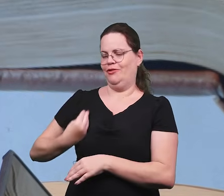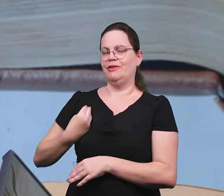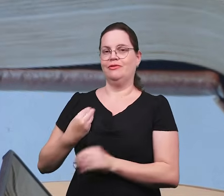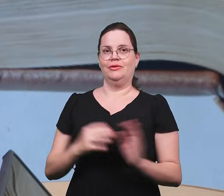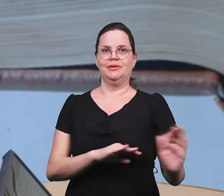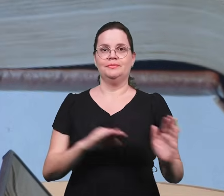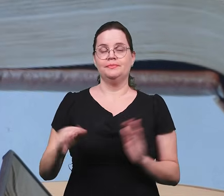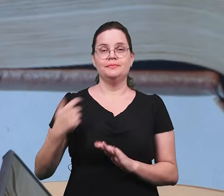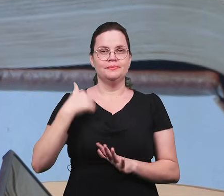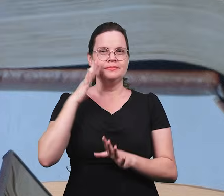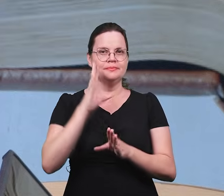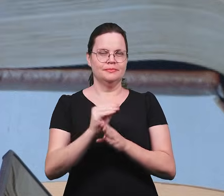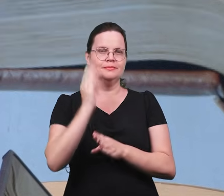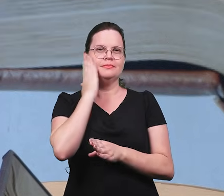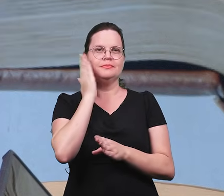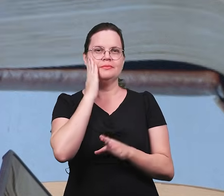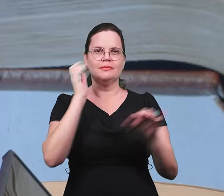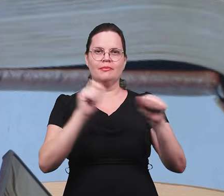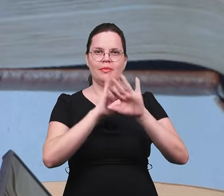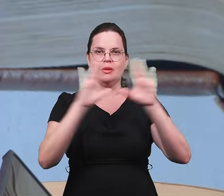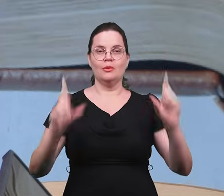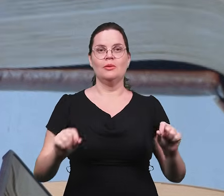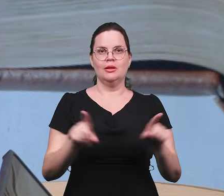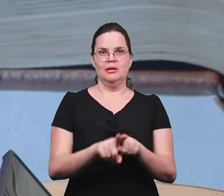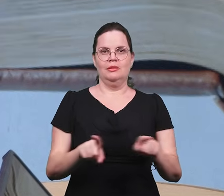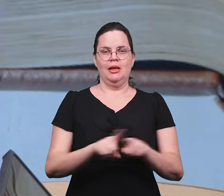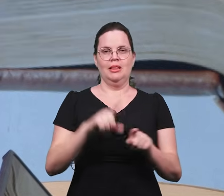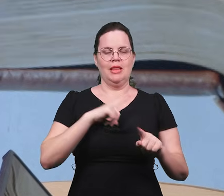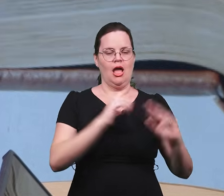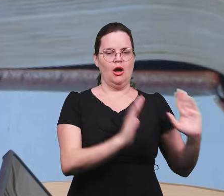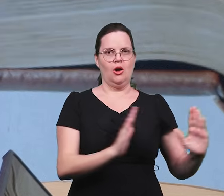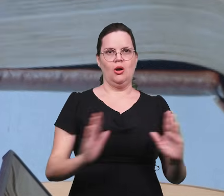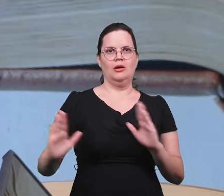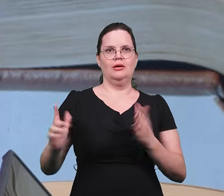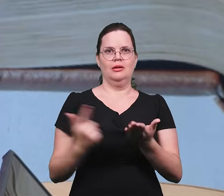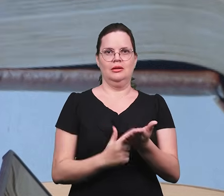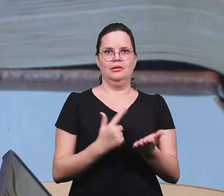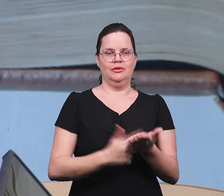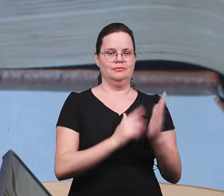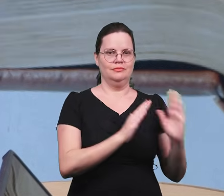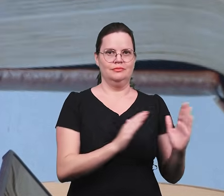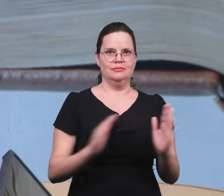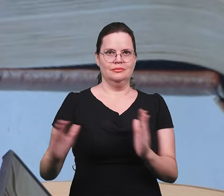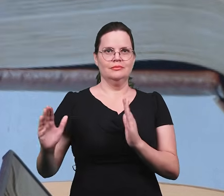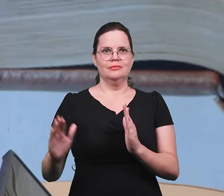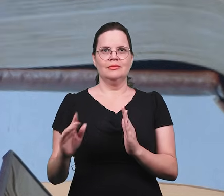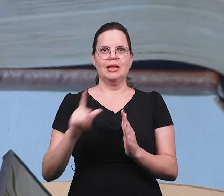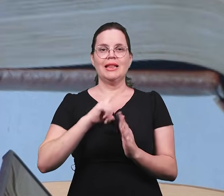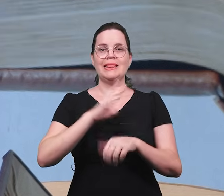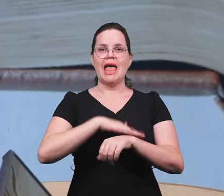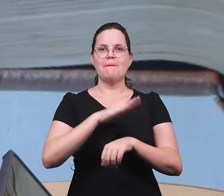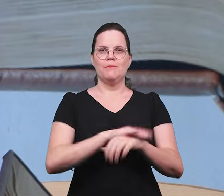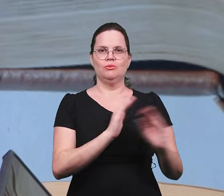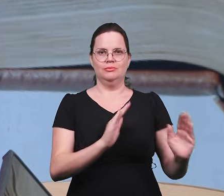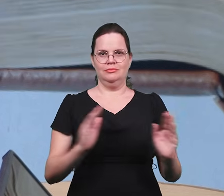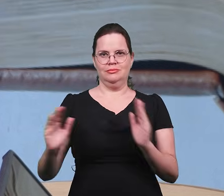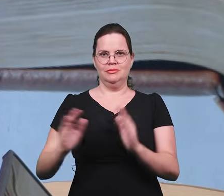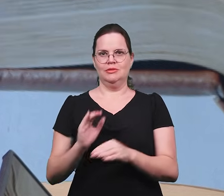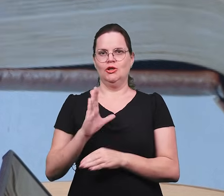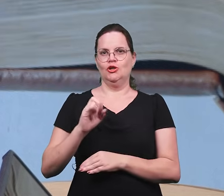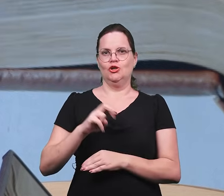ordem até cronológica, né, quando tem a Bíblia em ordem cronológica e pega todos os evangelhos em